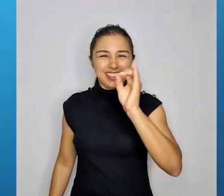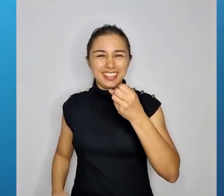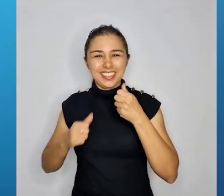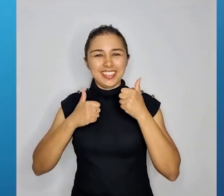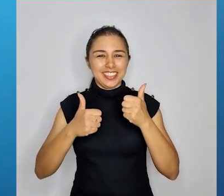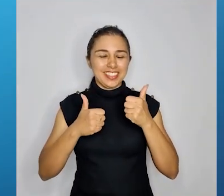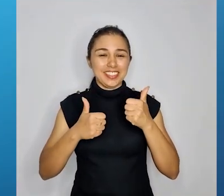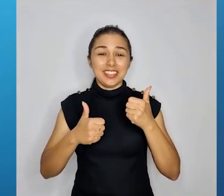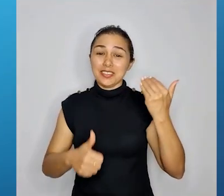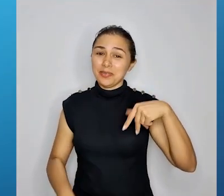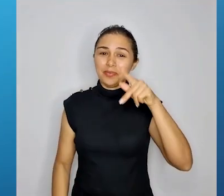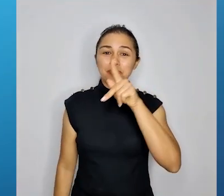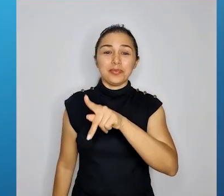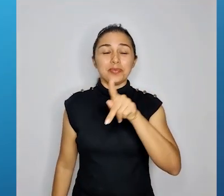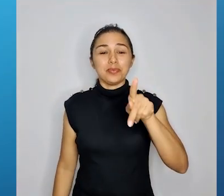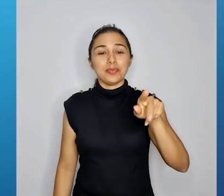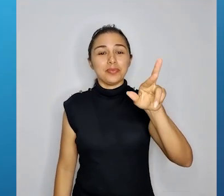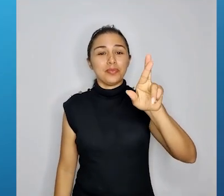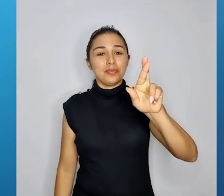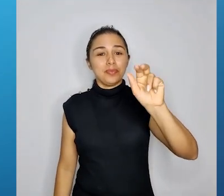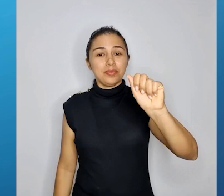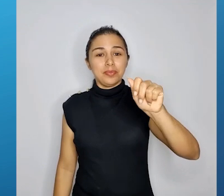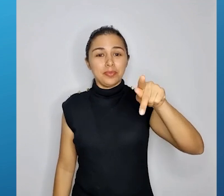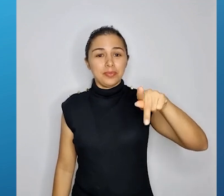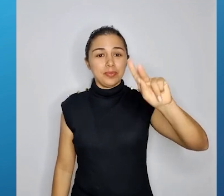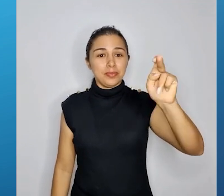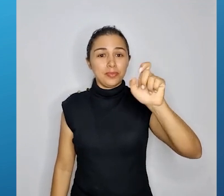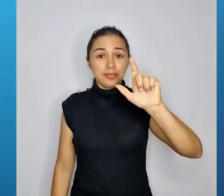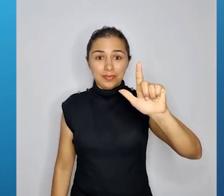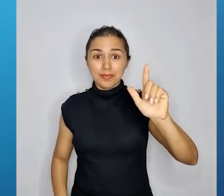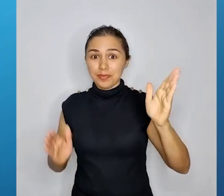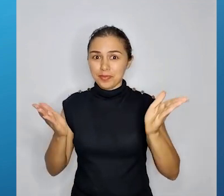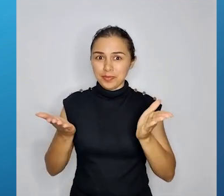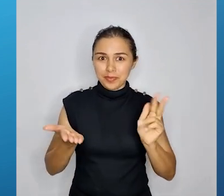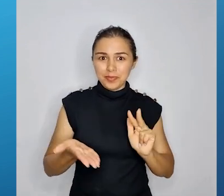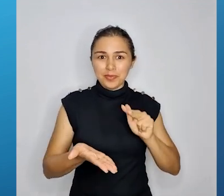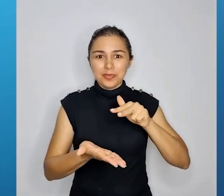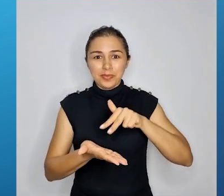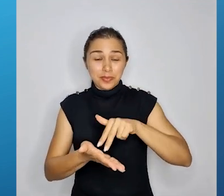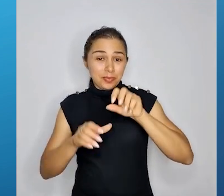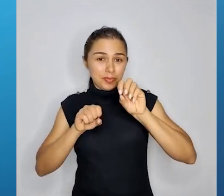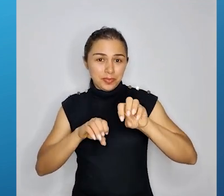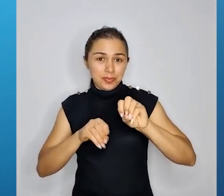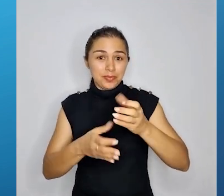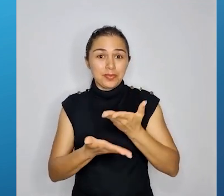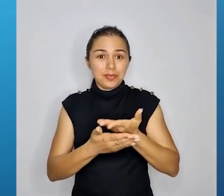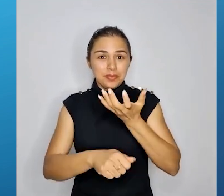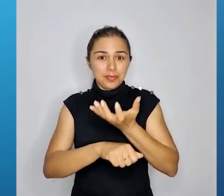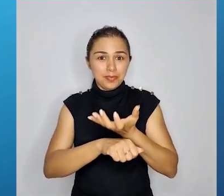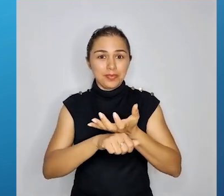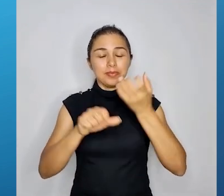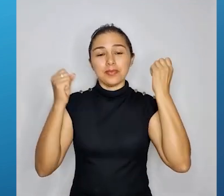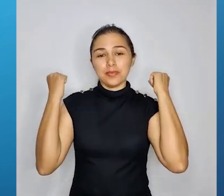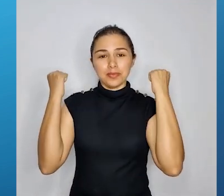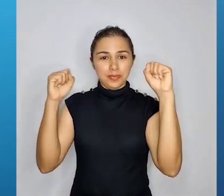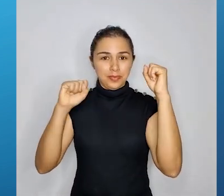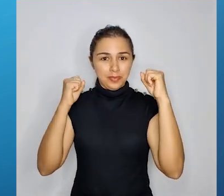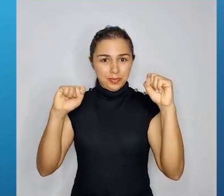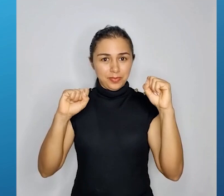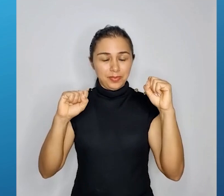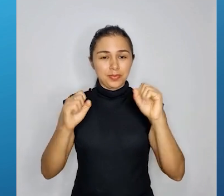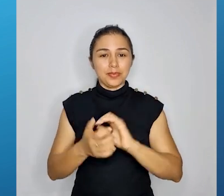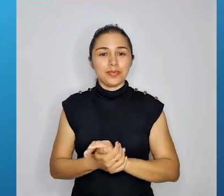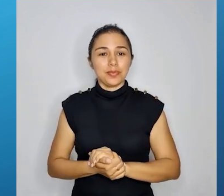Olá pessoal, tudo bem com vocês? Eu sou o professor Rafael Cardoso e estou aqui para trabalhar a disciplina de Educação Física com